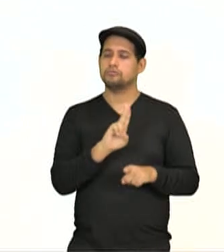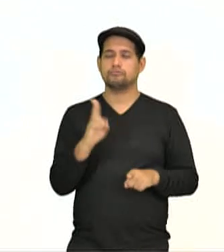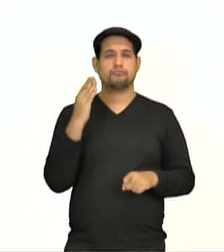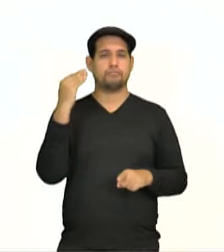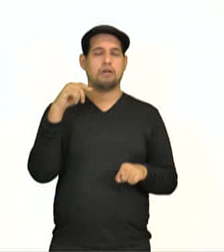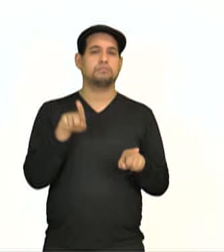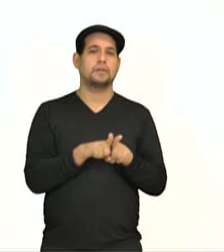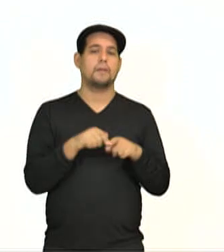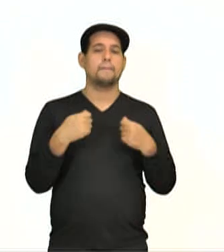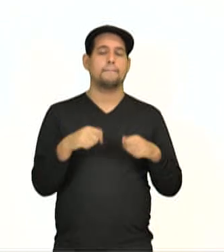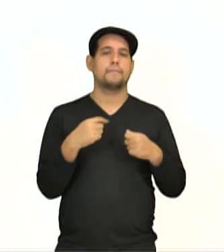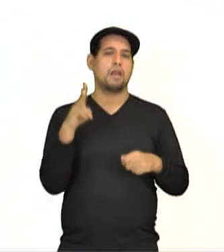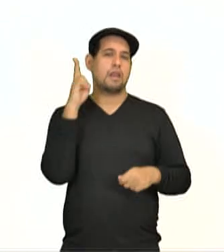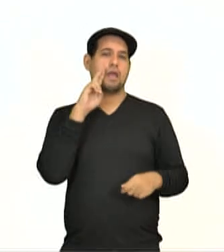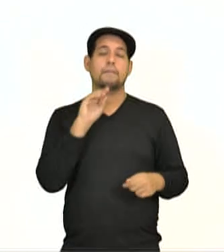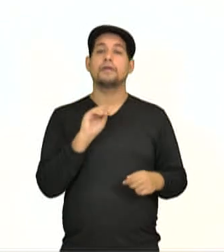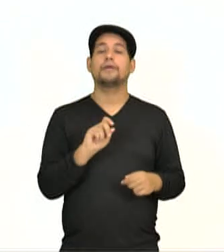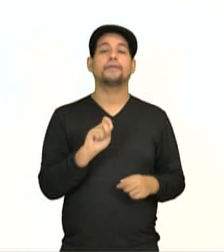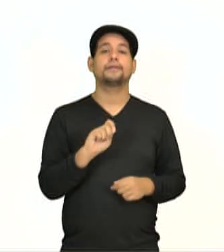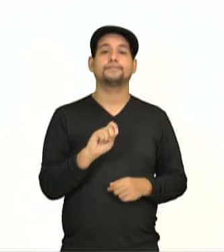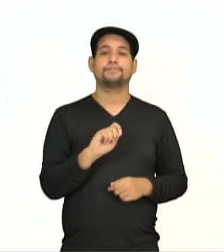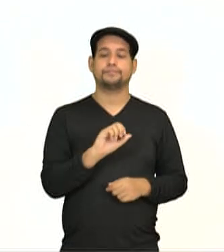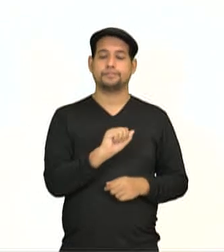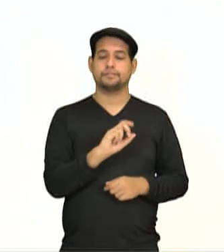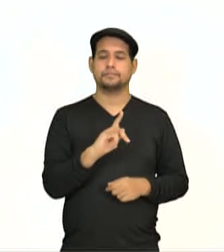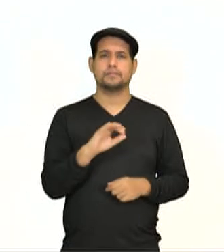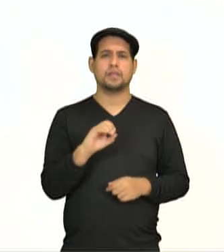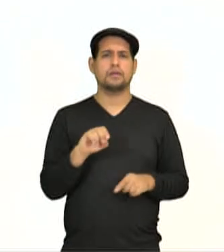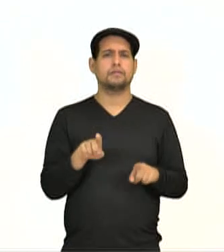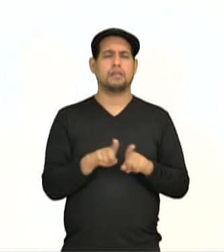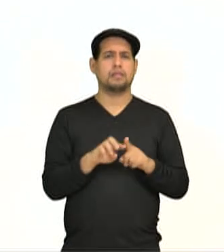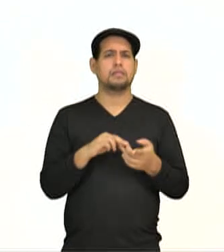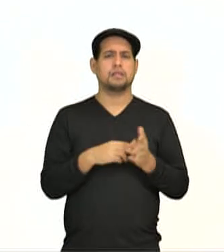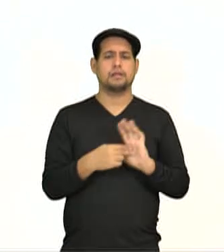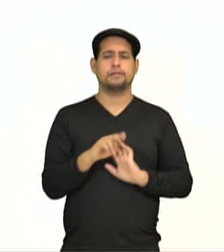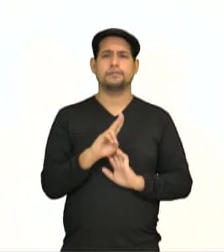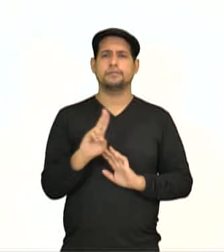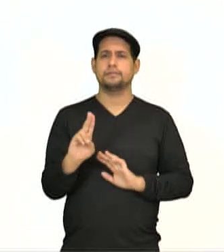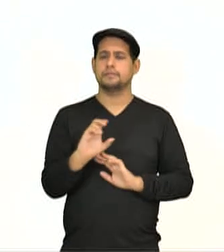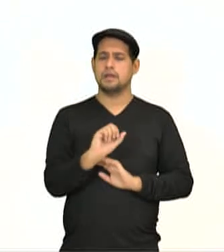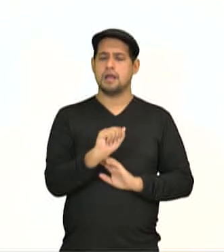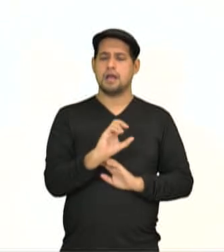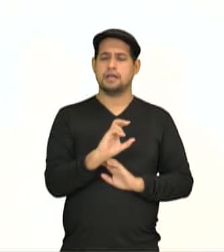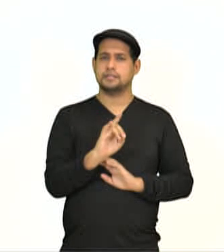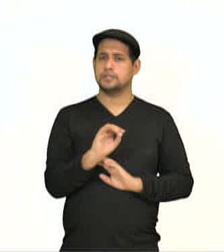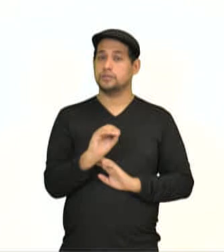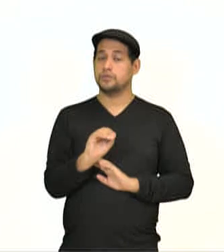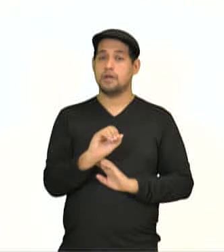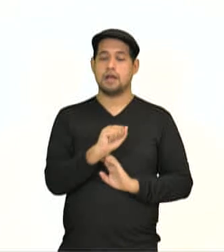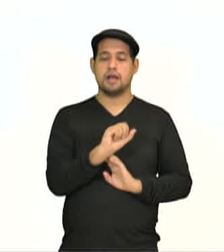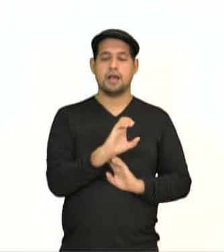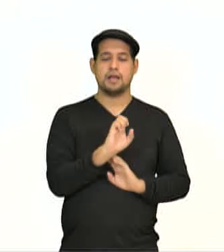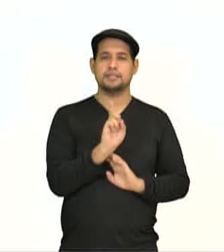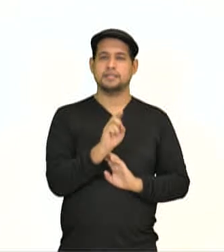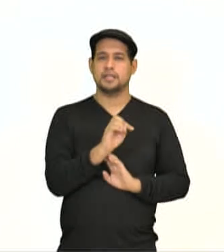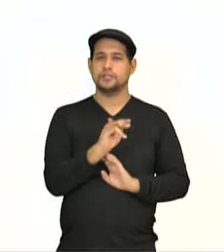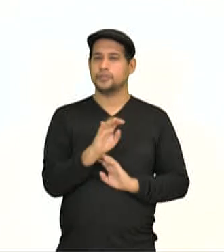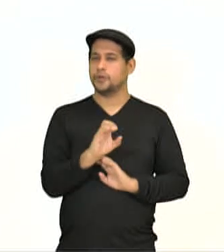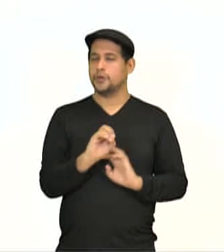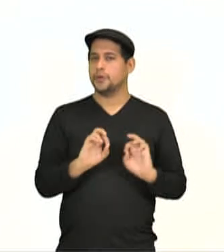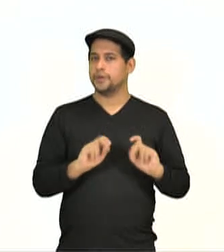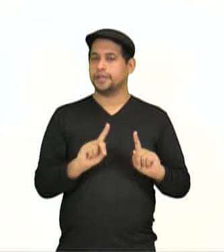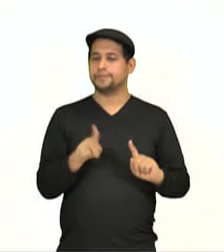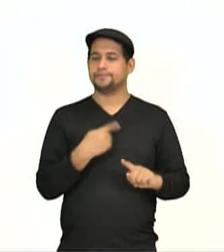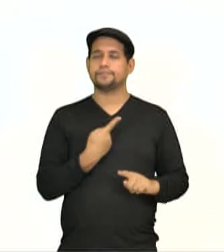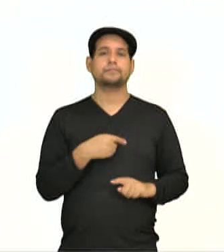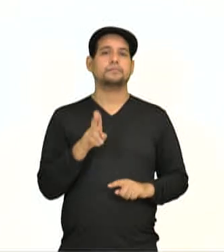usual, lembrando que o ácido etanóico também ele é denominado de ácido acético. Muito bem,